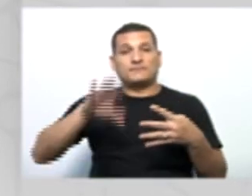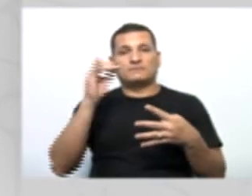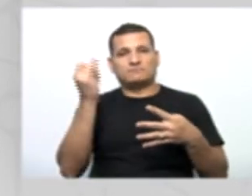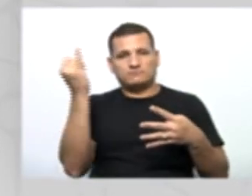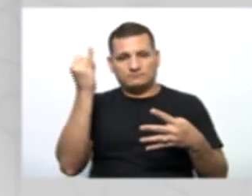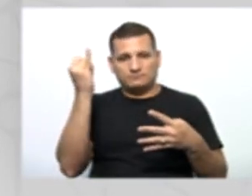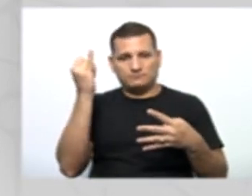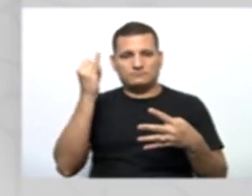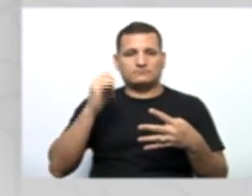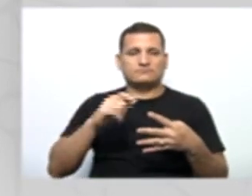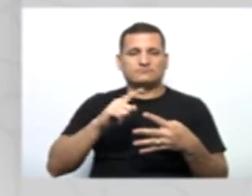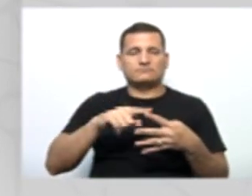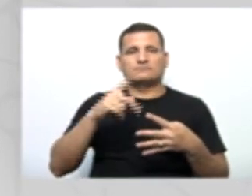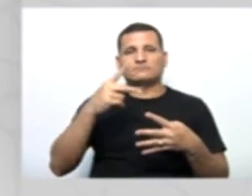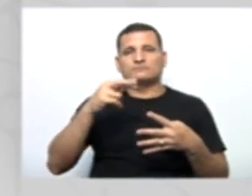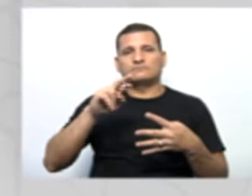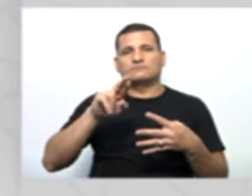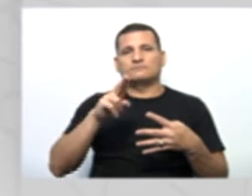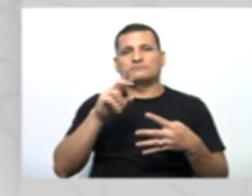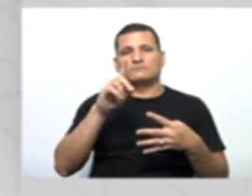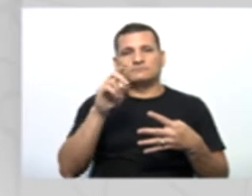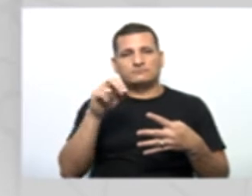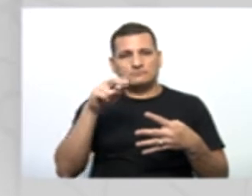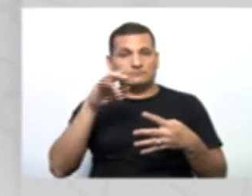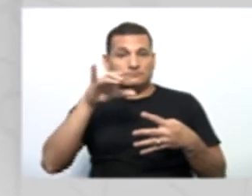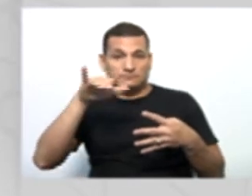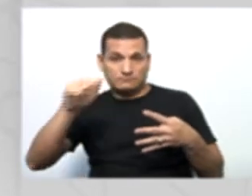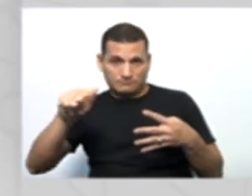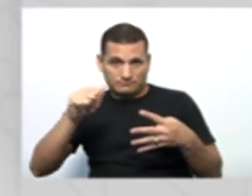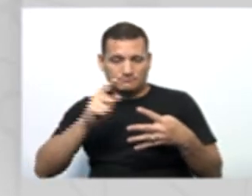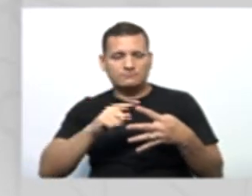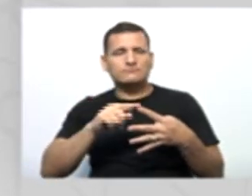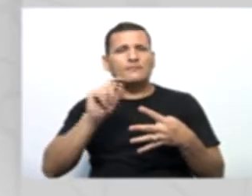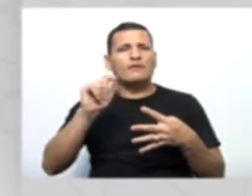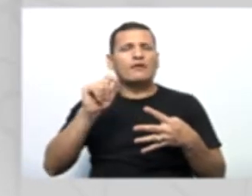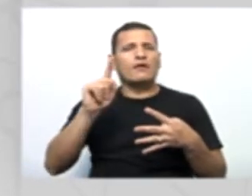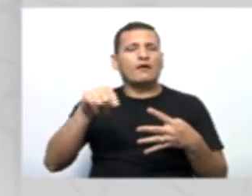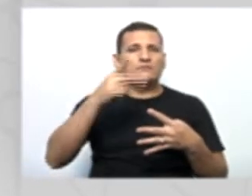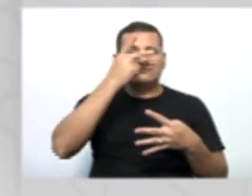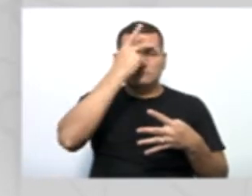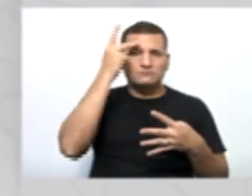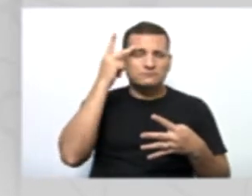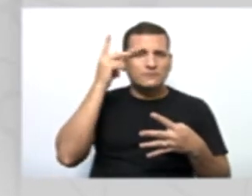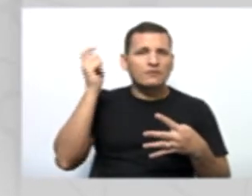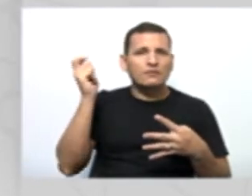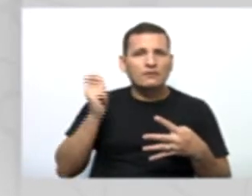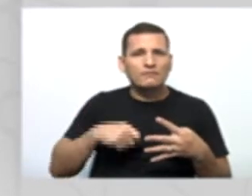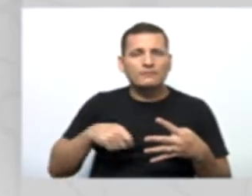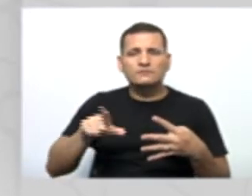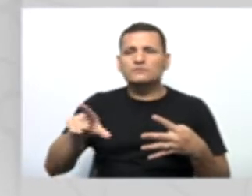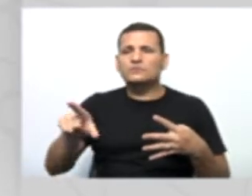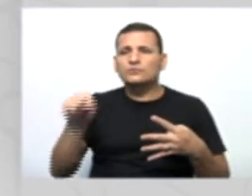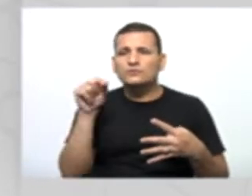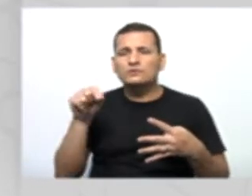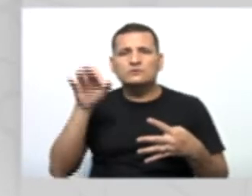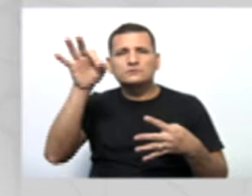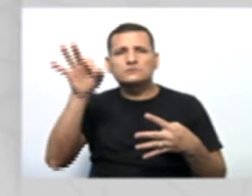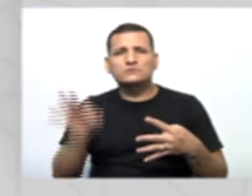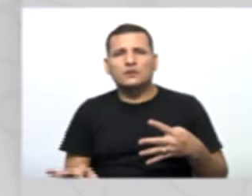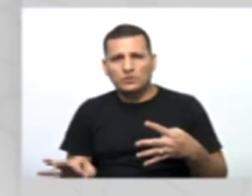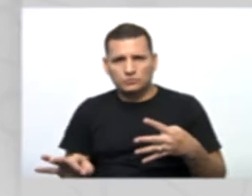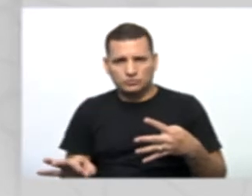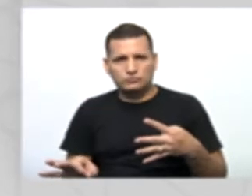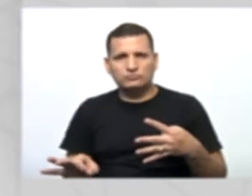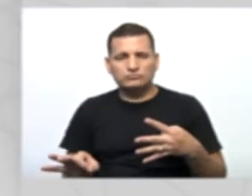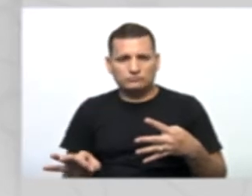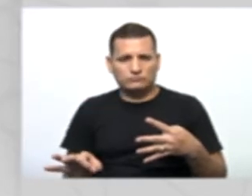importância. A prudência. Prudência é aquela pessoa que é capaz de escolher com sensatez, aquela pessoa sensata, ela é